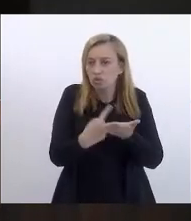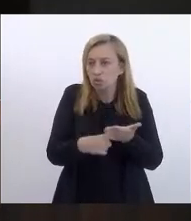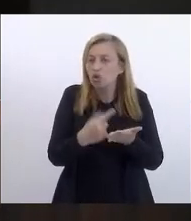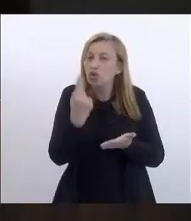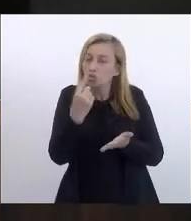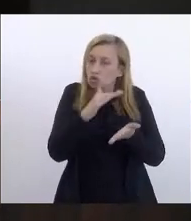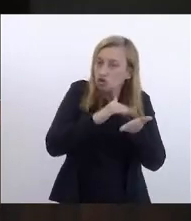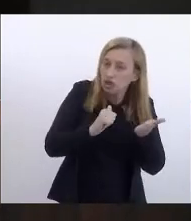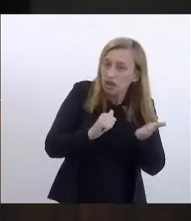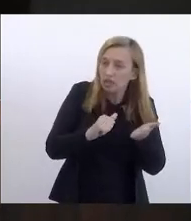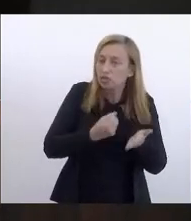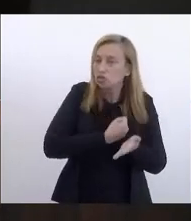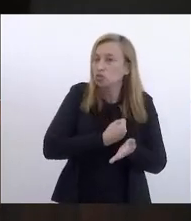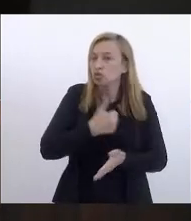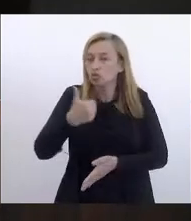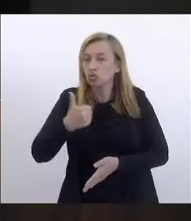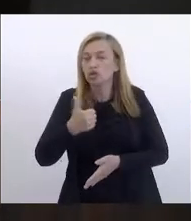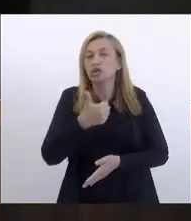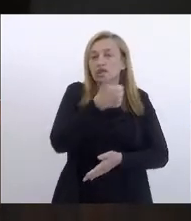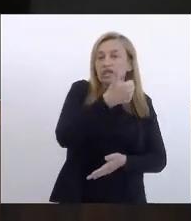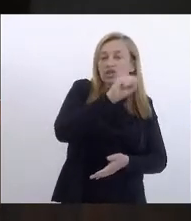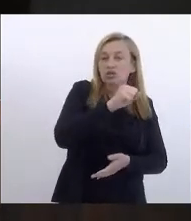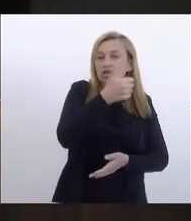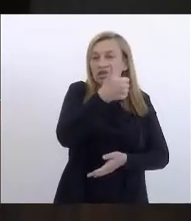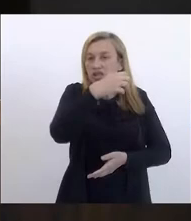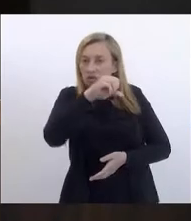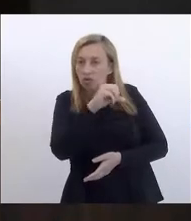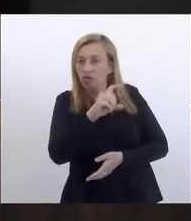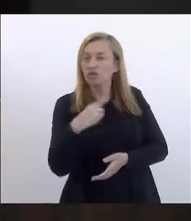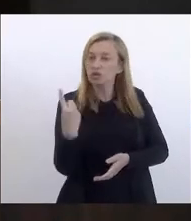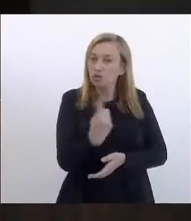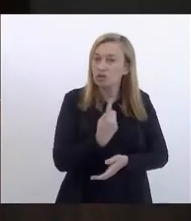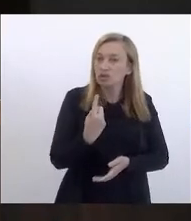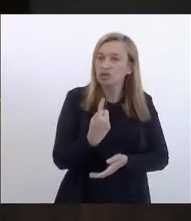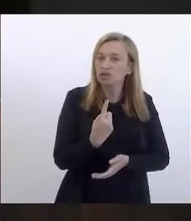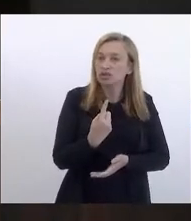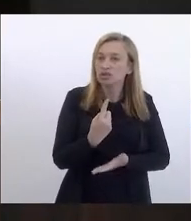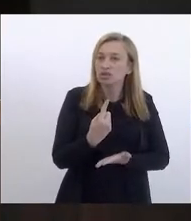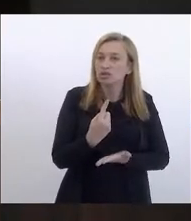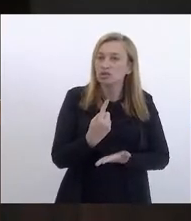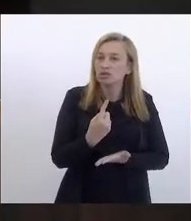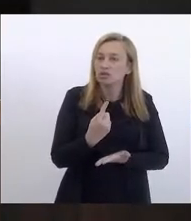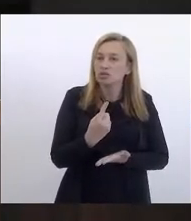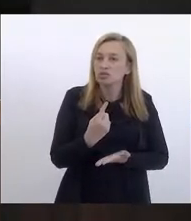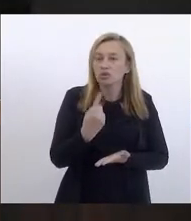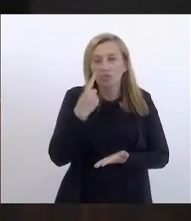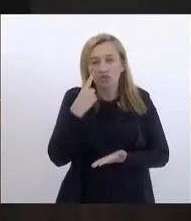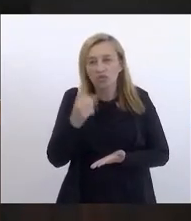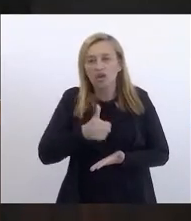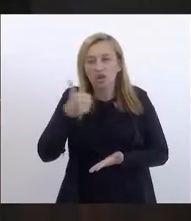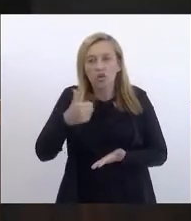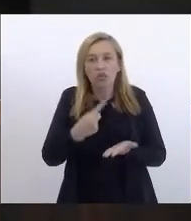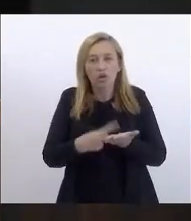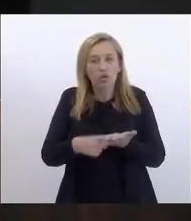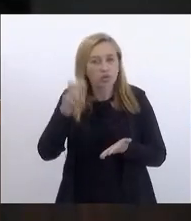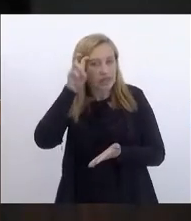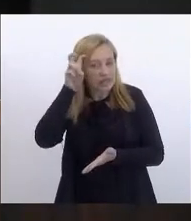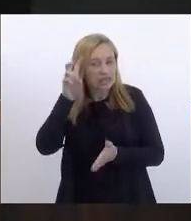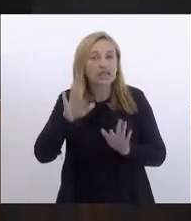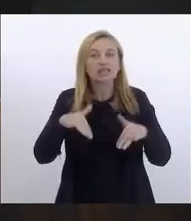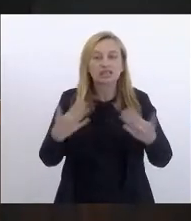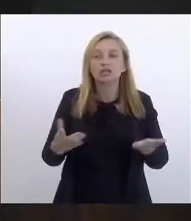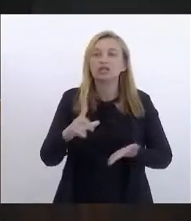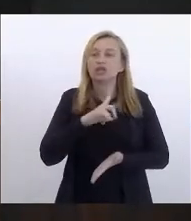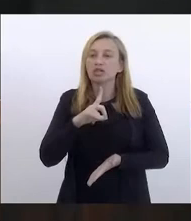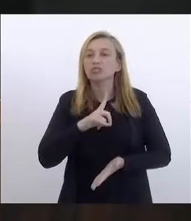um foi retirado, o número 1, 18 e 19, nós vamos costurar o acordo para quinta-feira. Então, nós